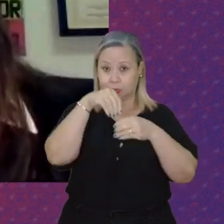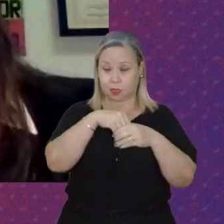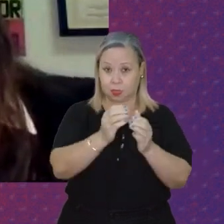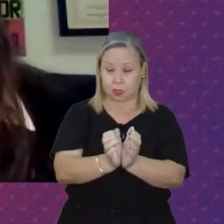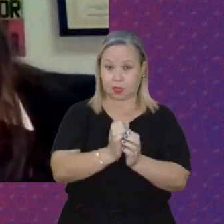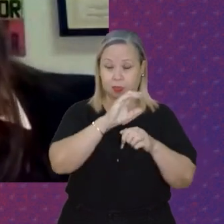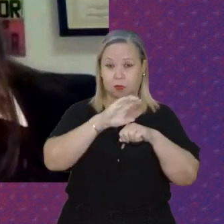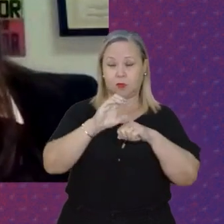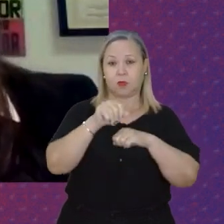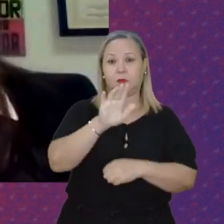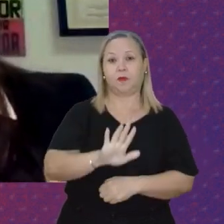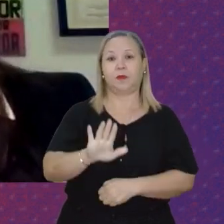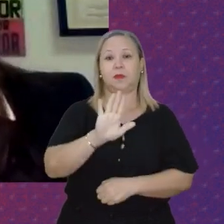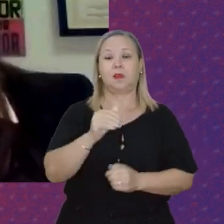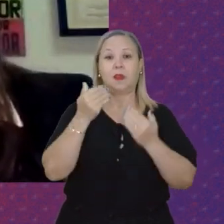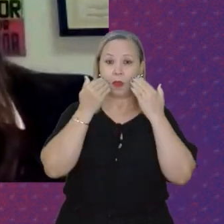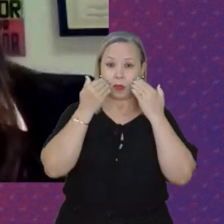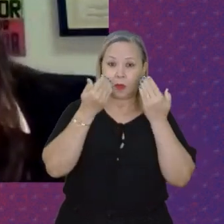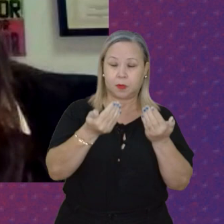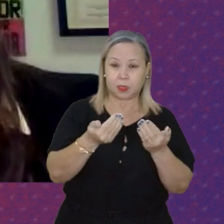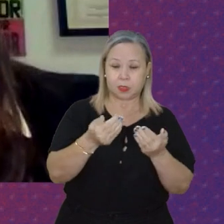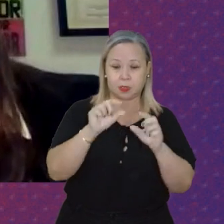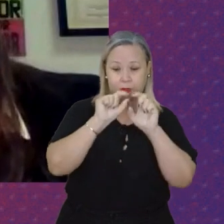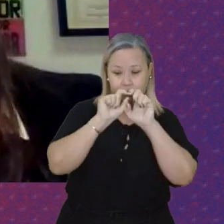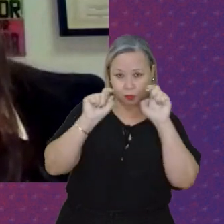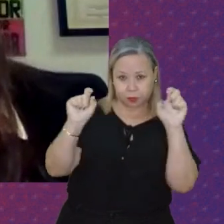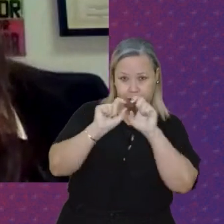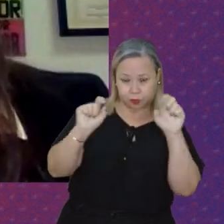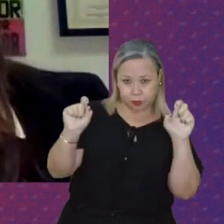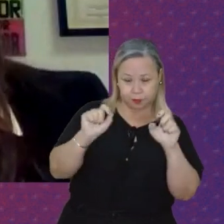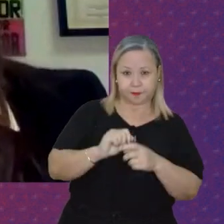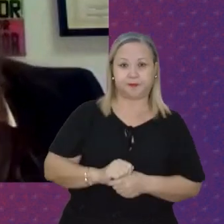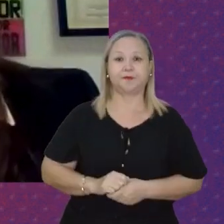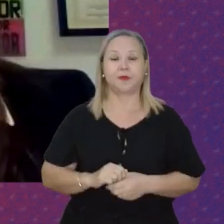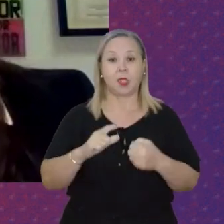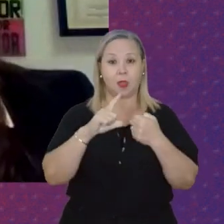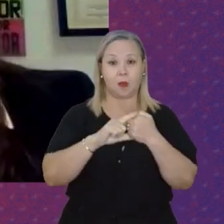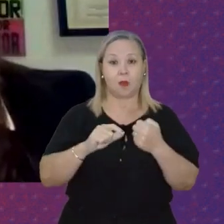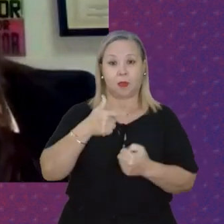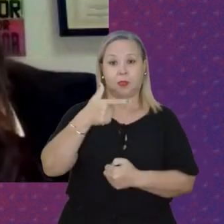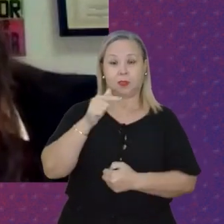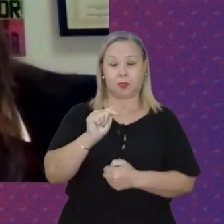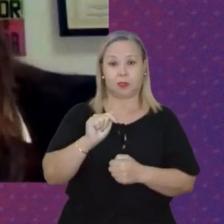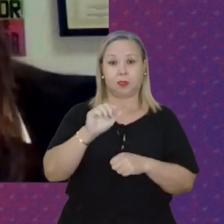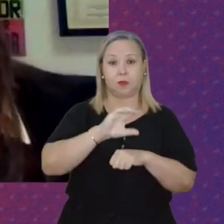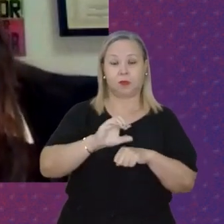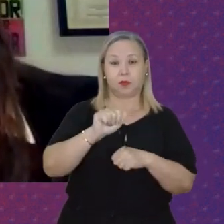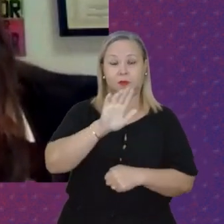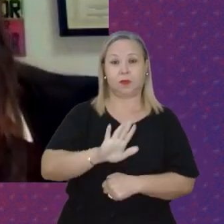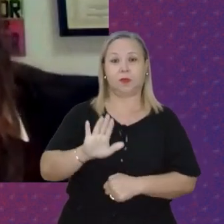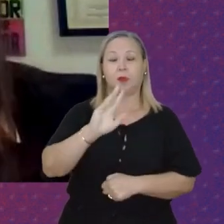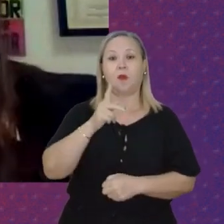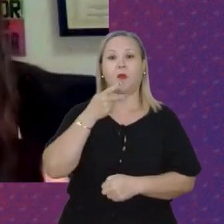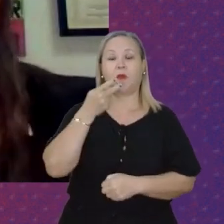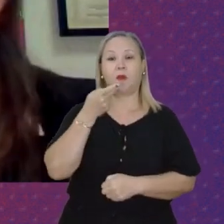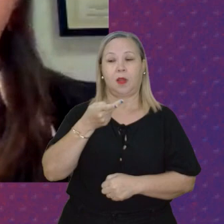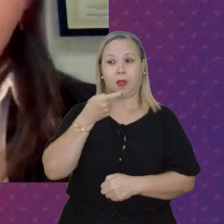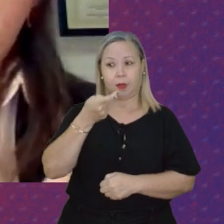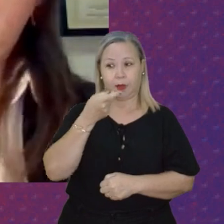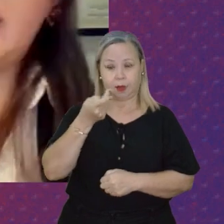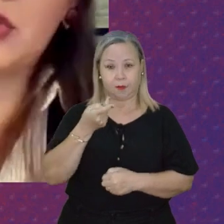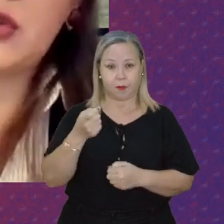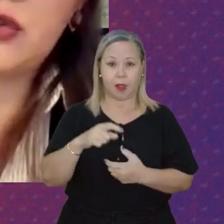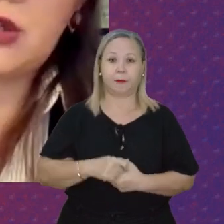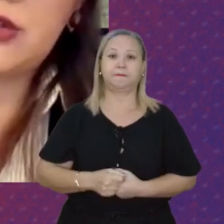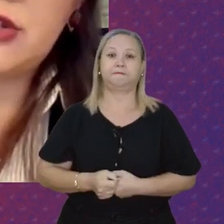Constituição Federal, acrescentando o parágrafo 8º ao artigo 17 da Constituição Federal, que diz o seguinte, né? Então, voltando